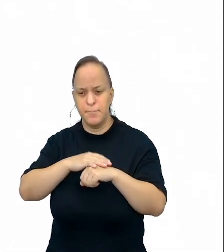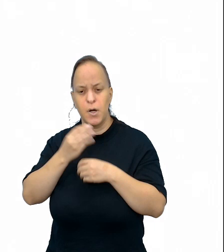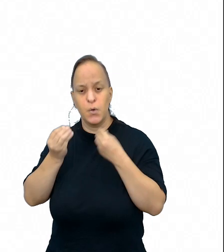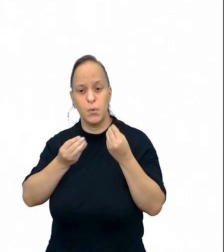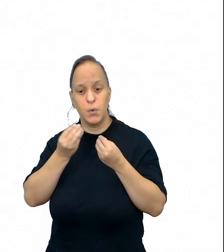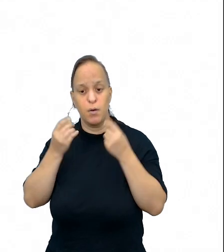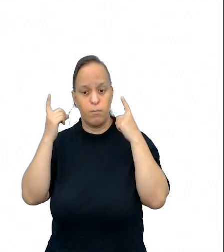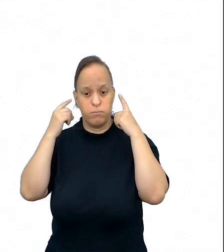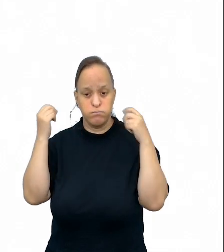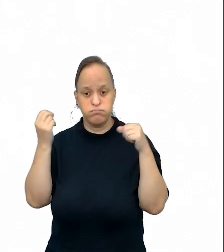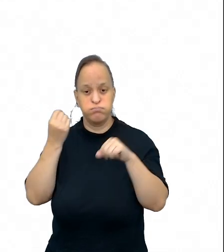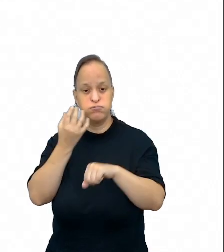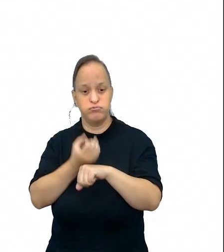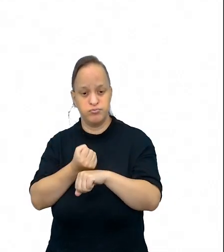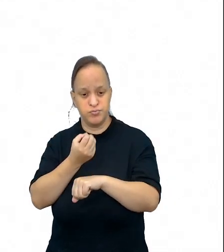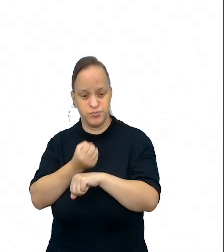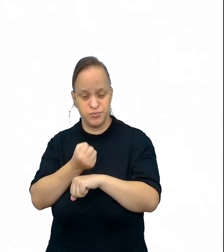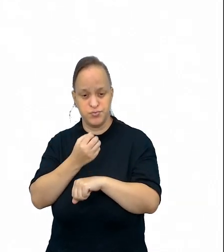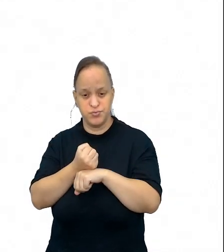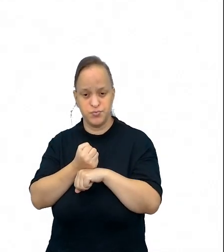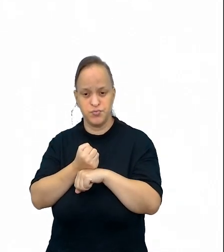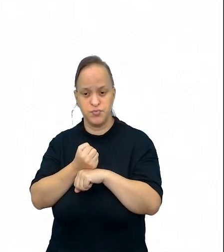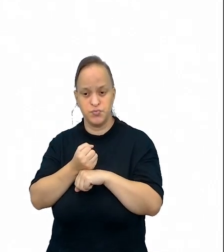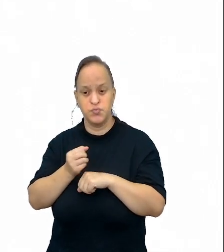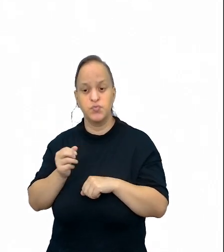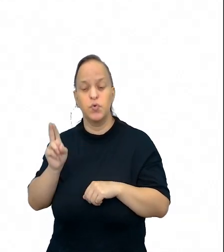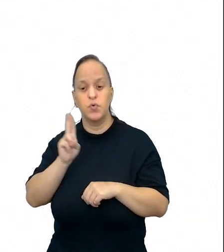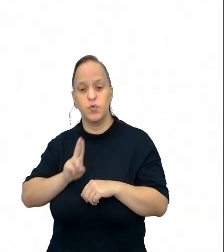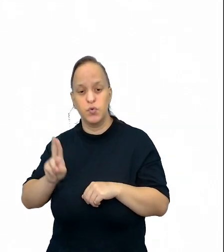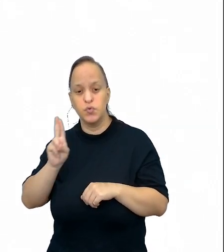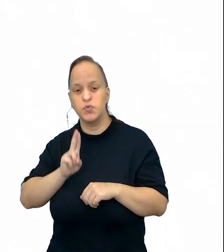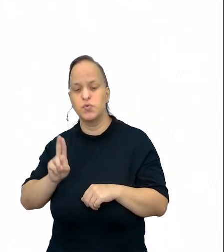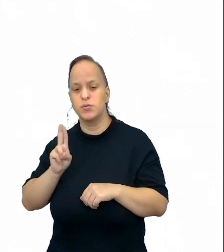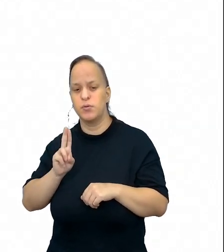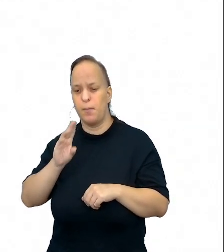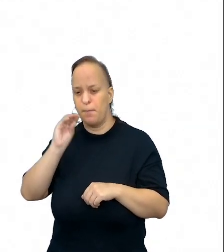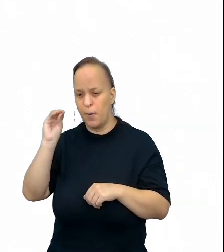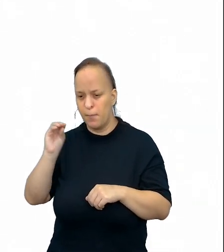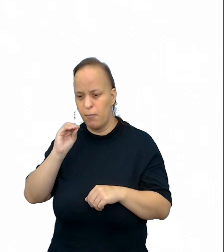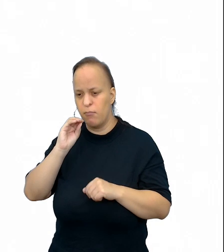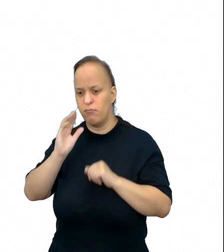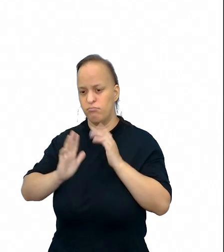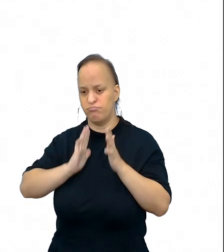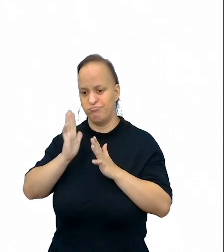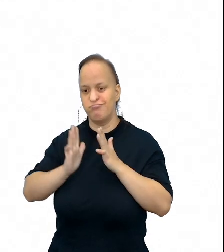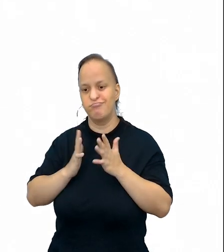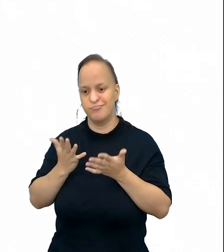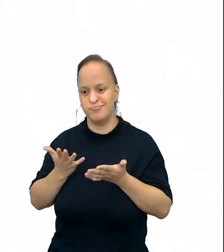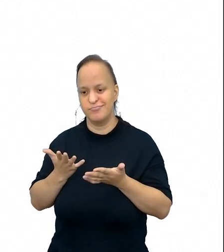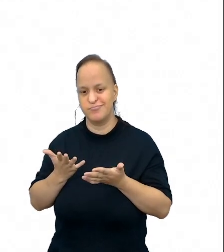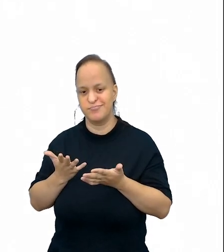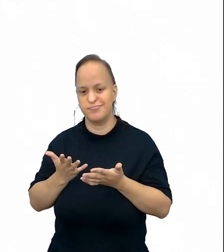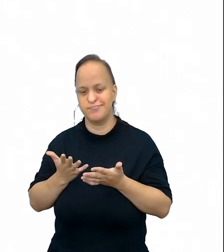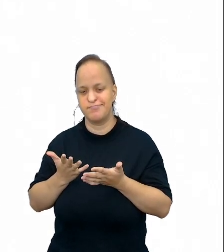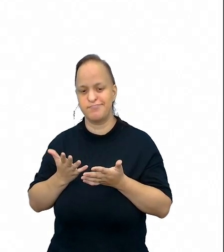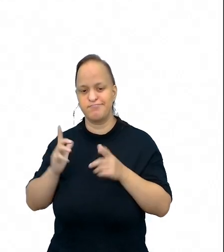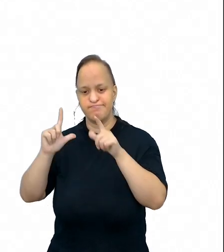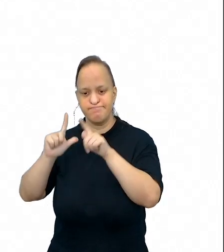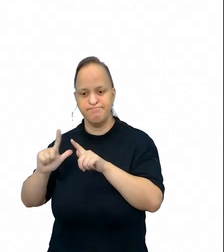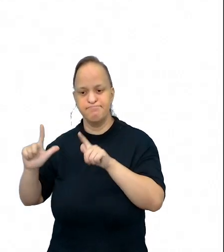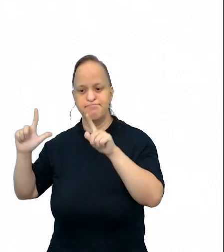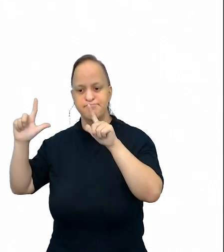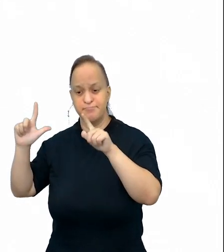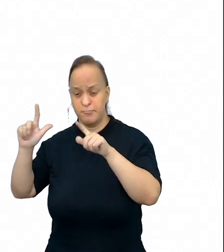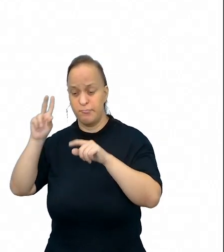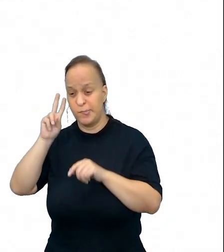nós já revimos, né? Nós vamos aqui apenas olhar mais para o nosso objetivo, né? vamos ver esse quadro de proposições também das